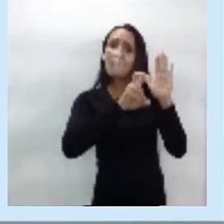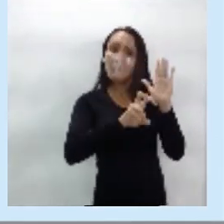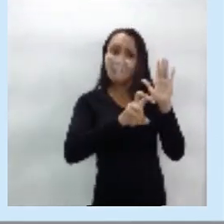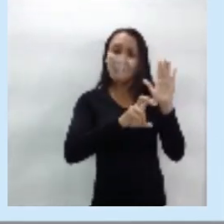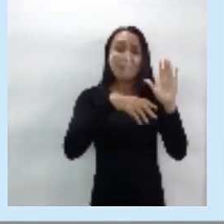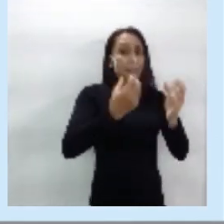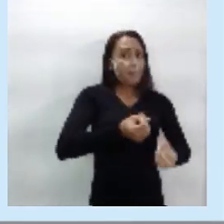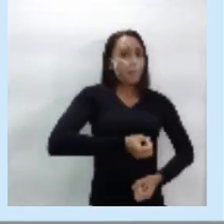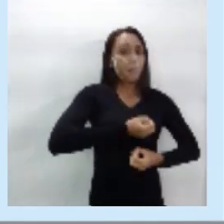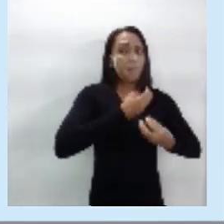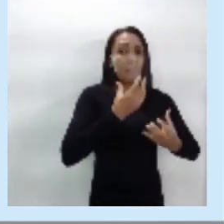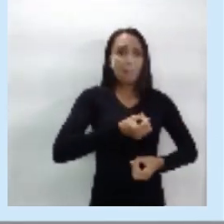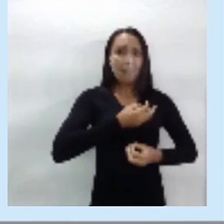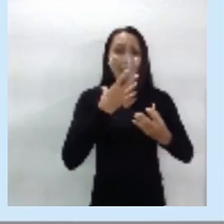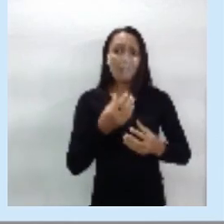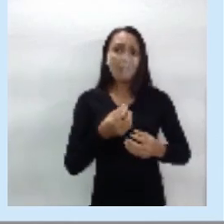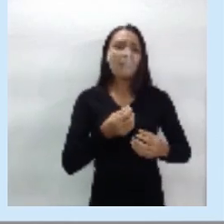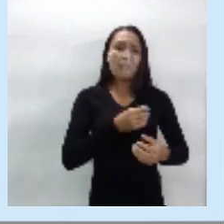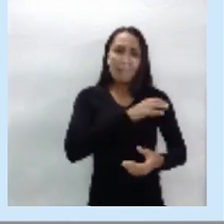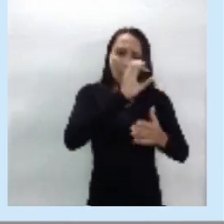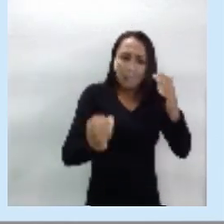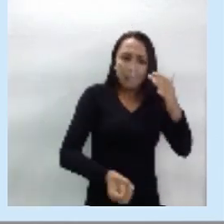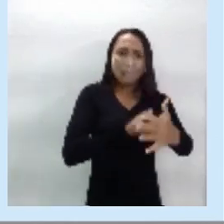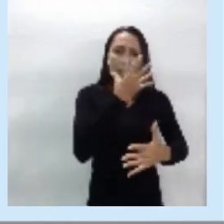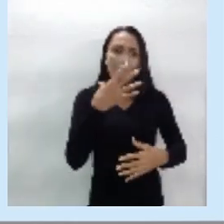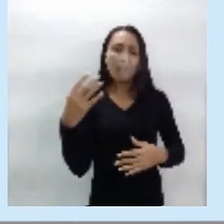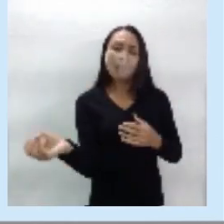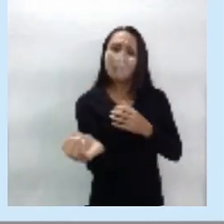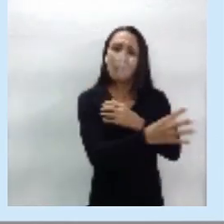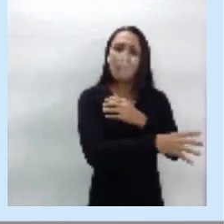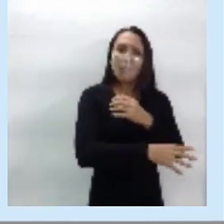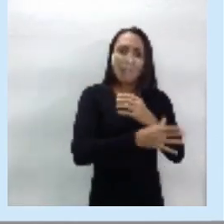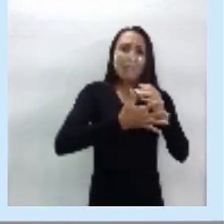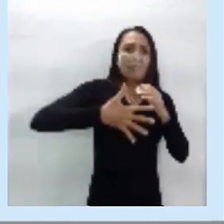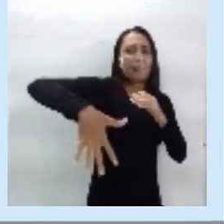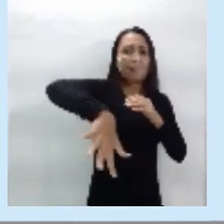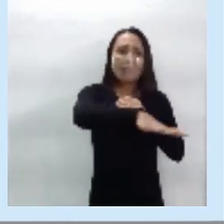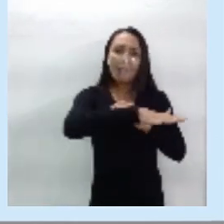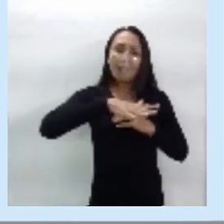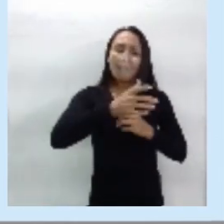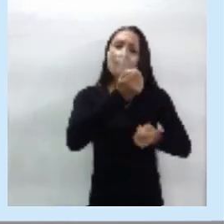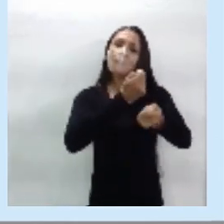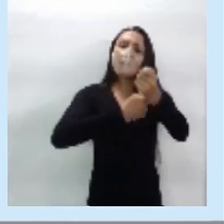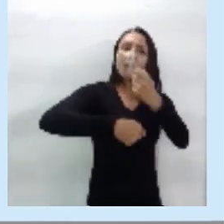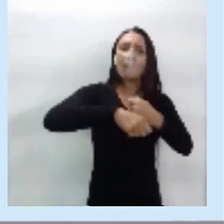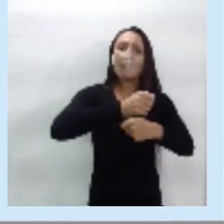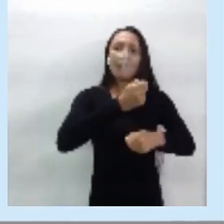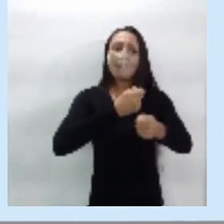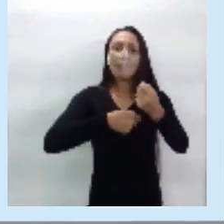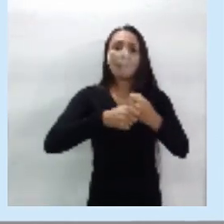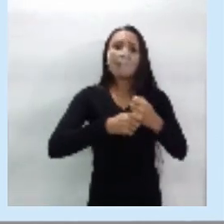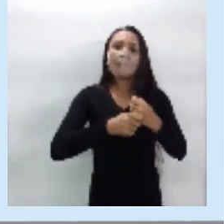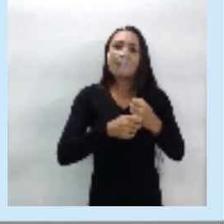eu vou explorar novas terras, vou criar novas rotas comerciais e aí eu